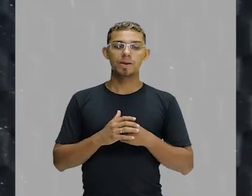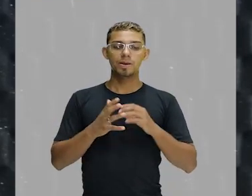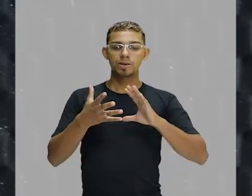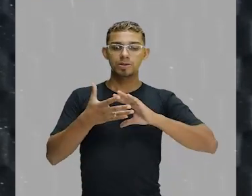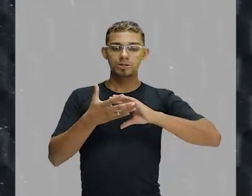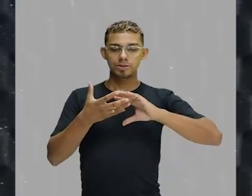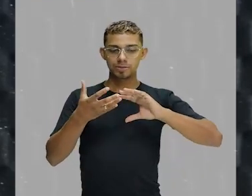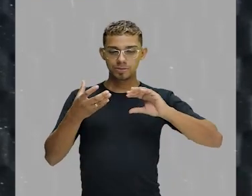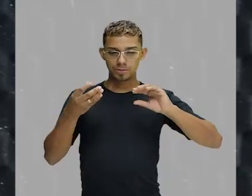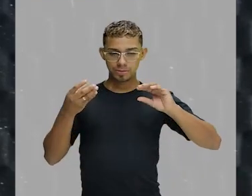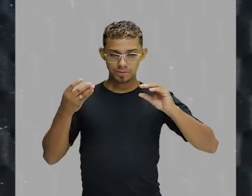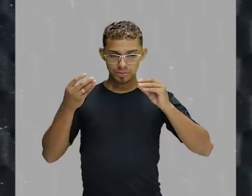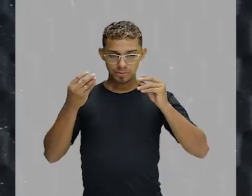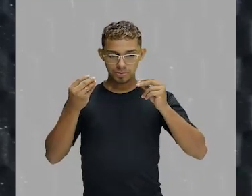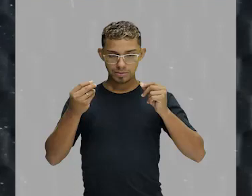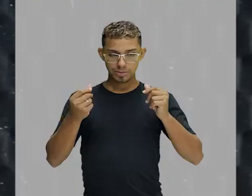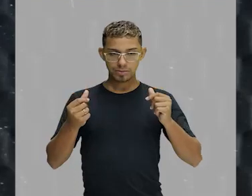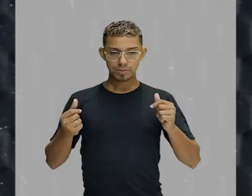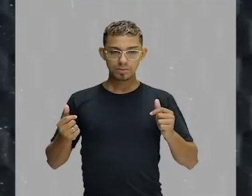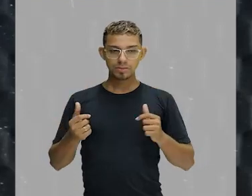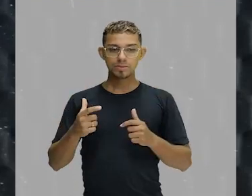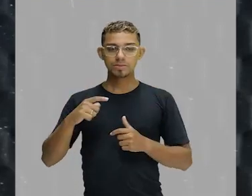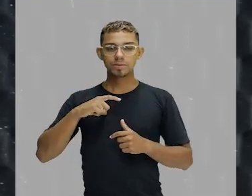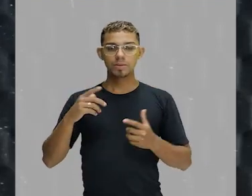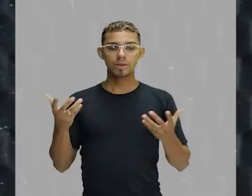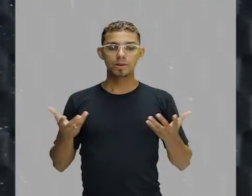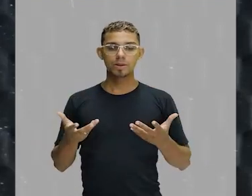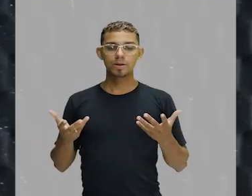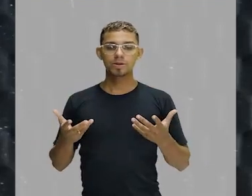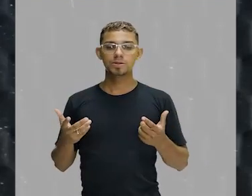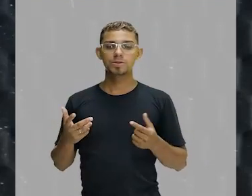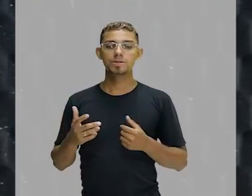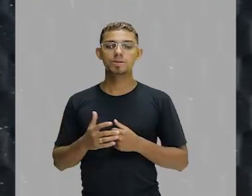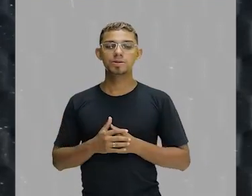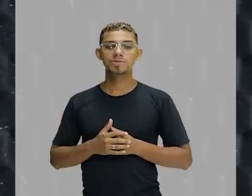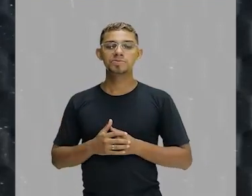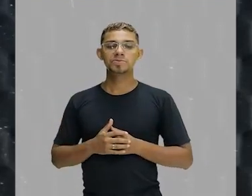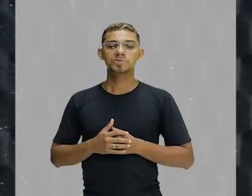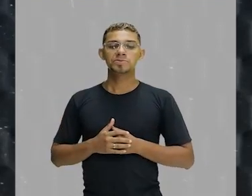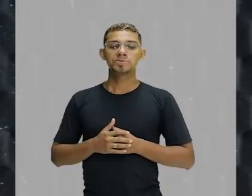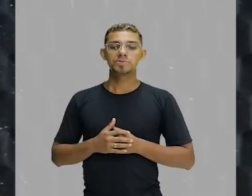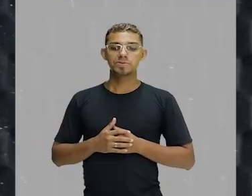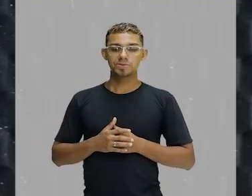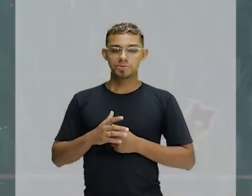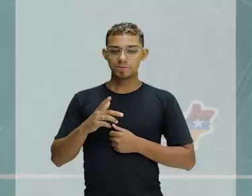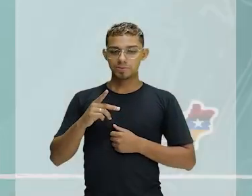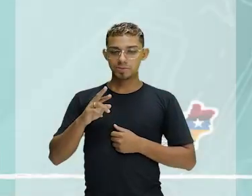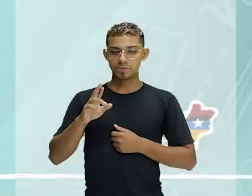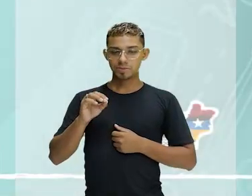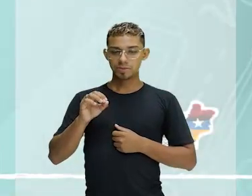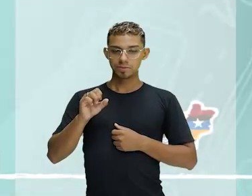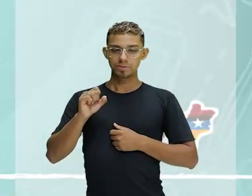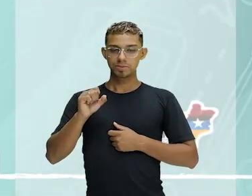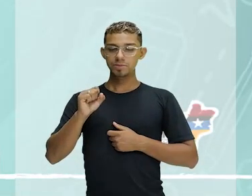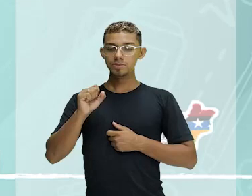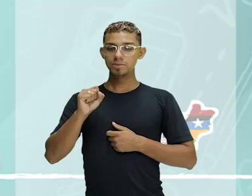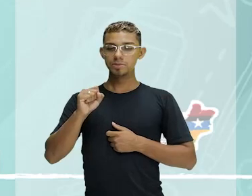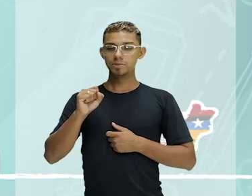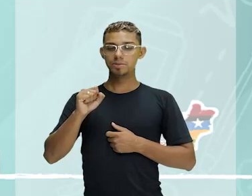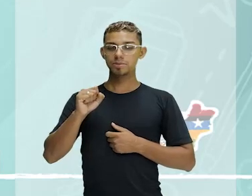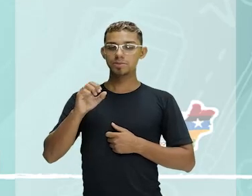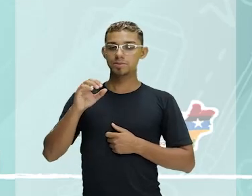se desfaz, aí você tem ali a prófase 2, ok? Então, na prófase 2,